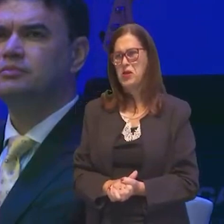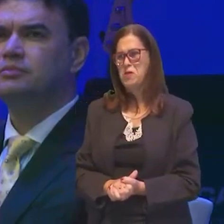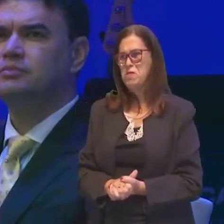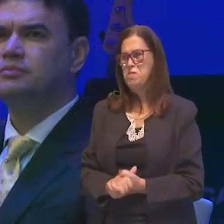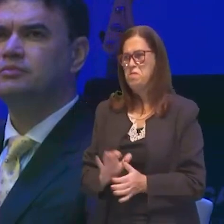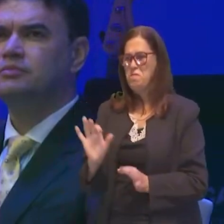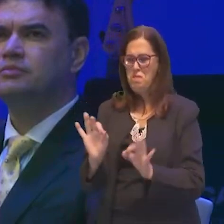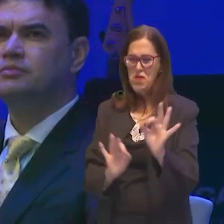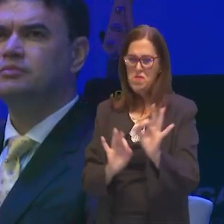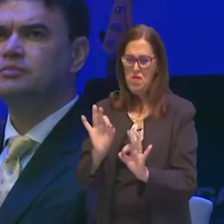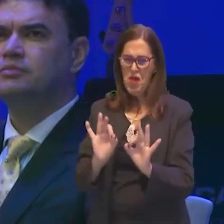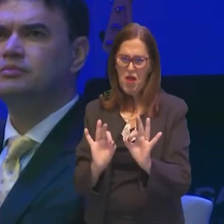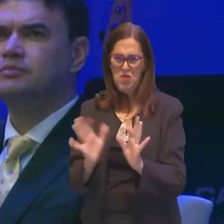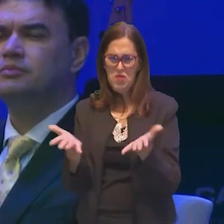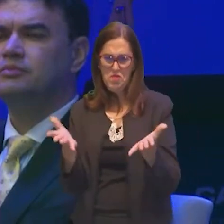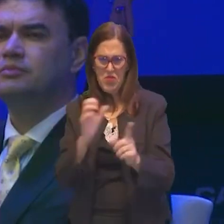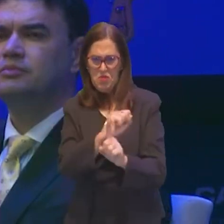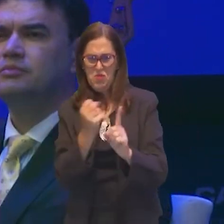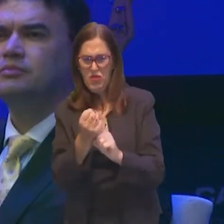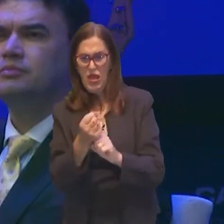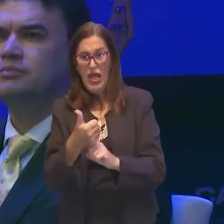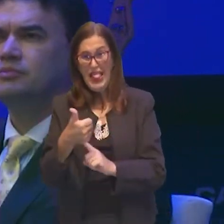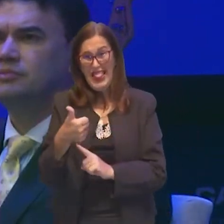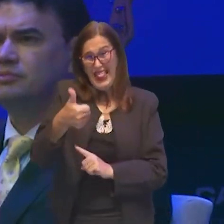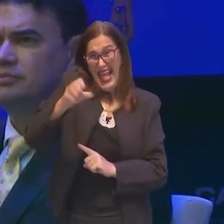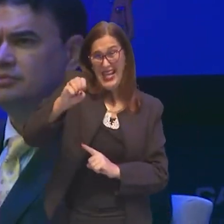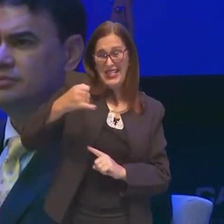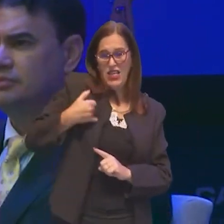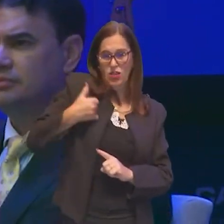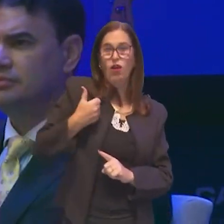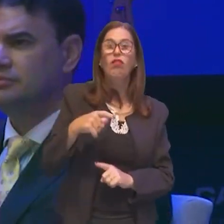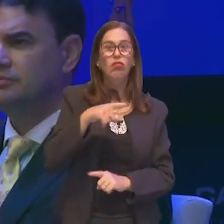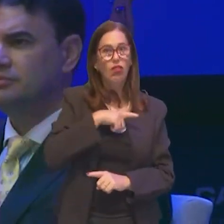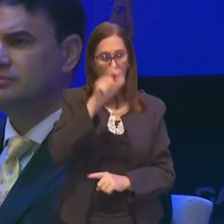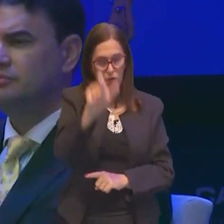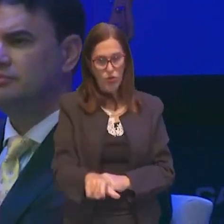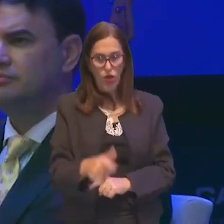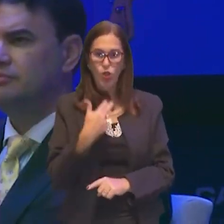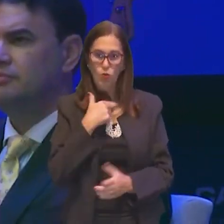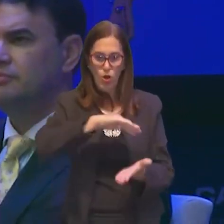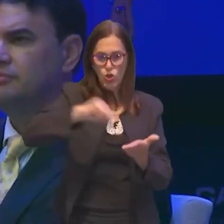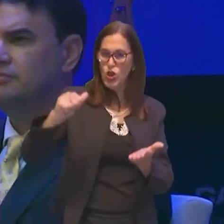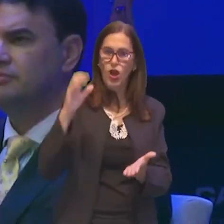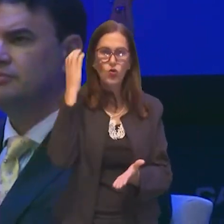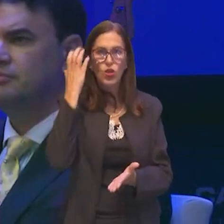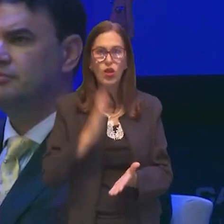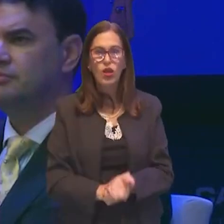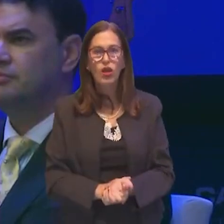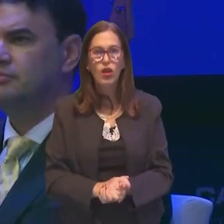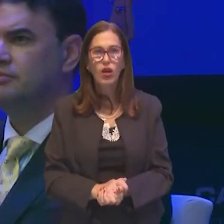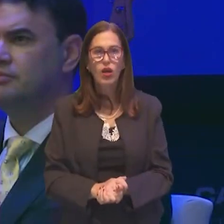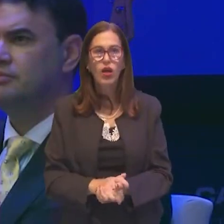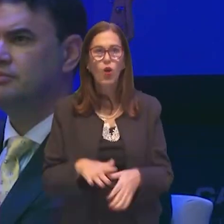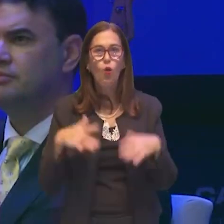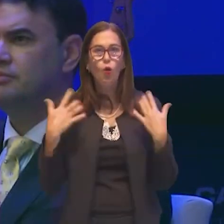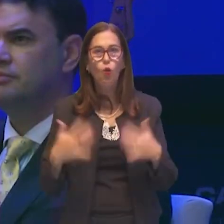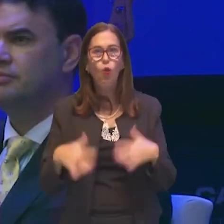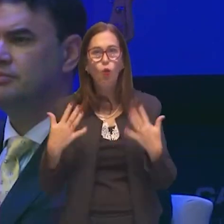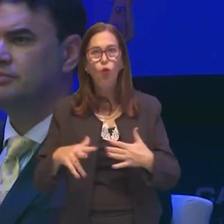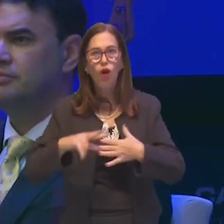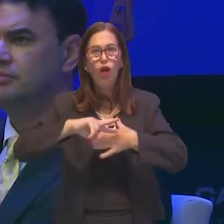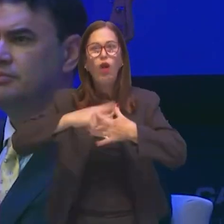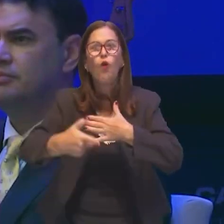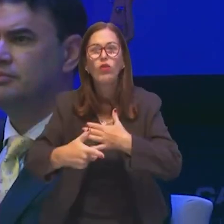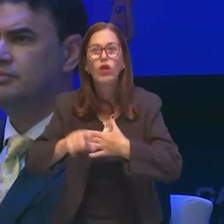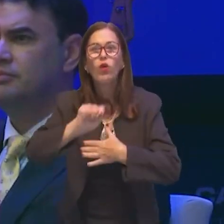preparada e articulada na sociedade. 10 anos de idade, e tem. Mas a que preço? A que